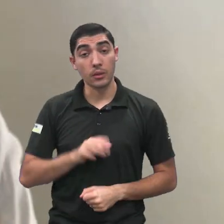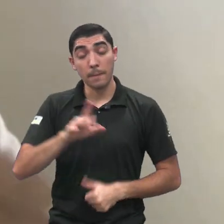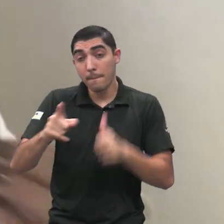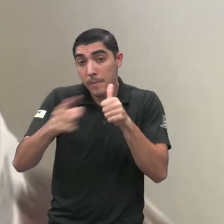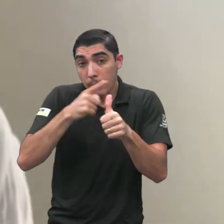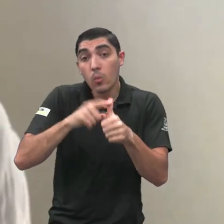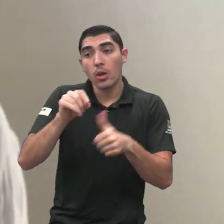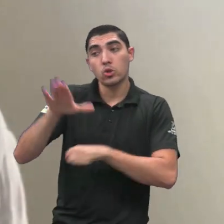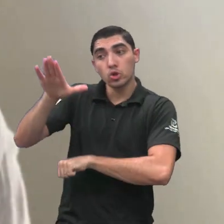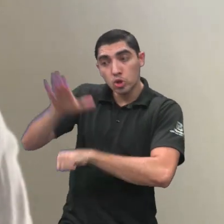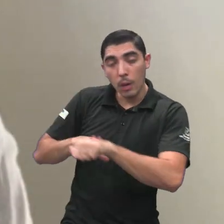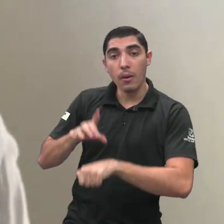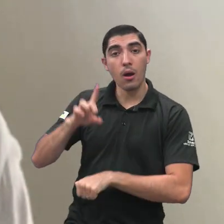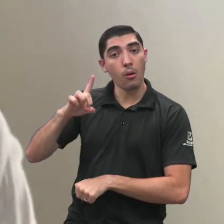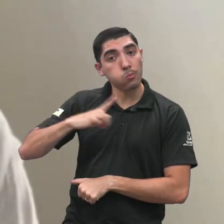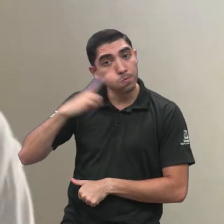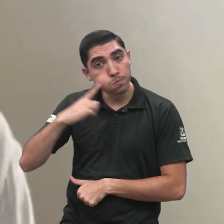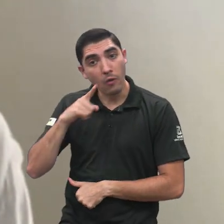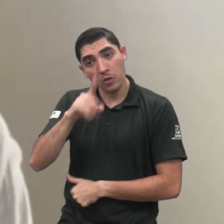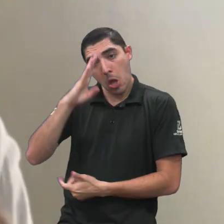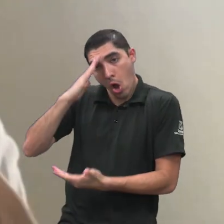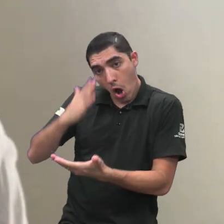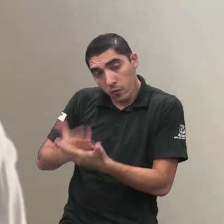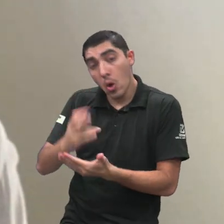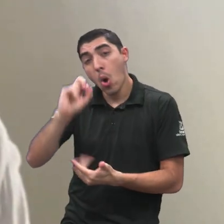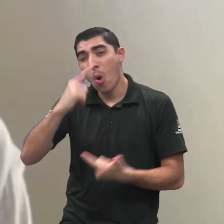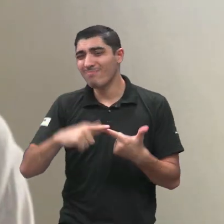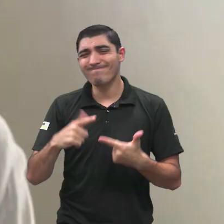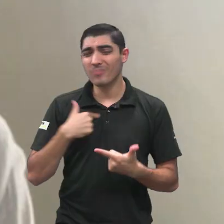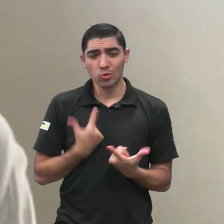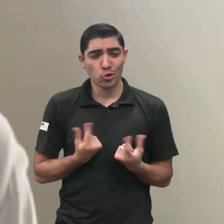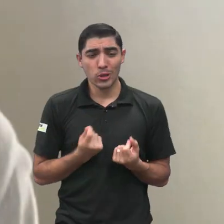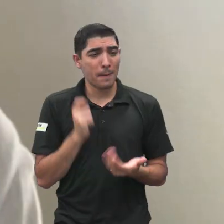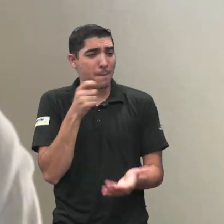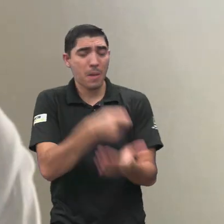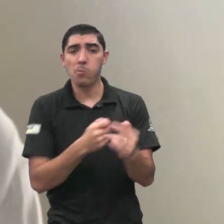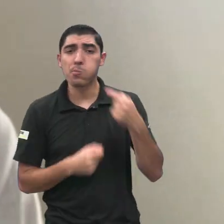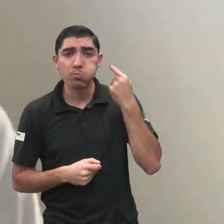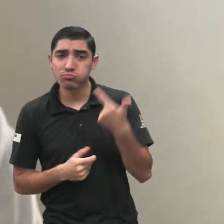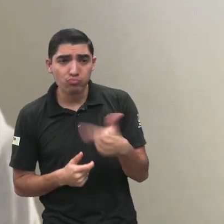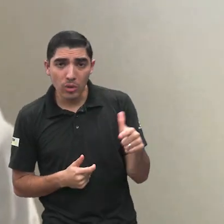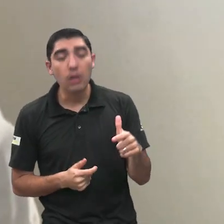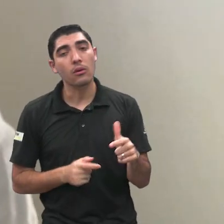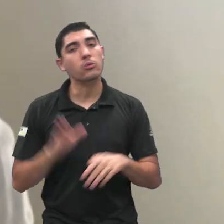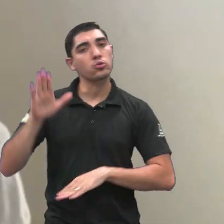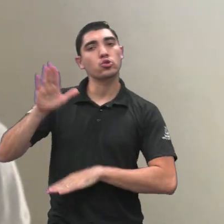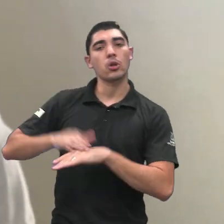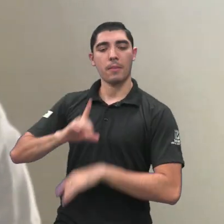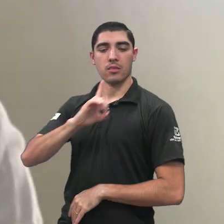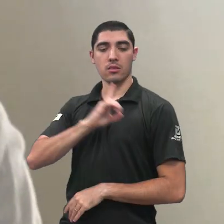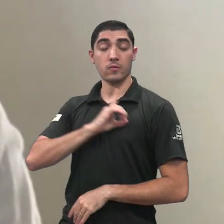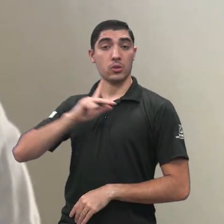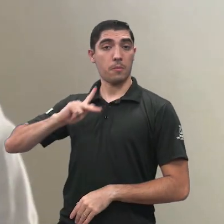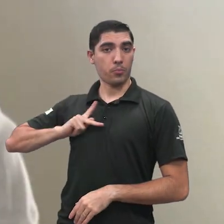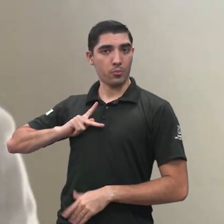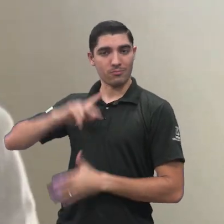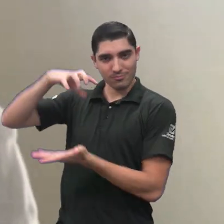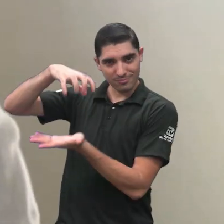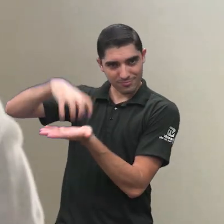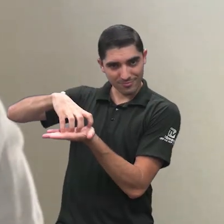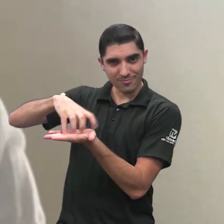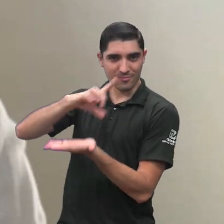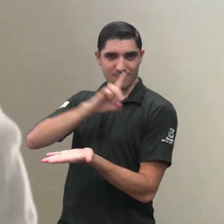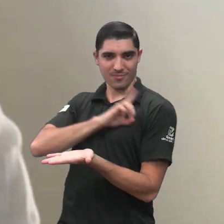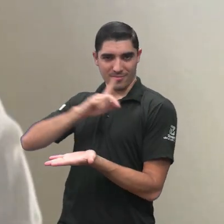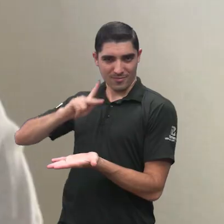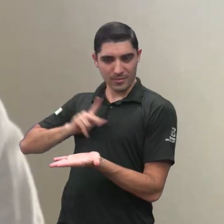procurar um advogado da confiança dele, ou no caso de não poder contratar um advogado da sua confiança, o serviço da Defensoria Pública, tá? Que vai avaliar o